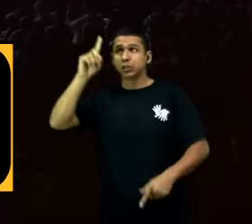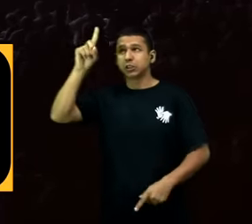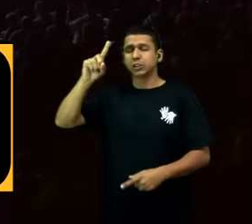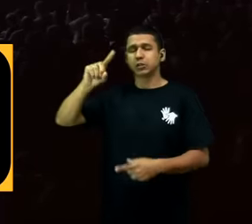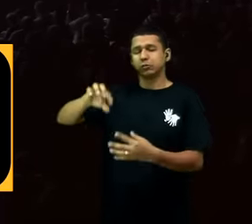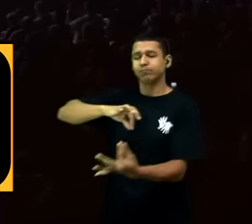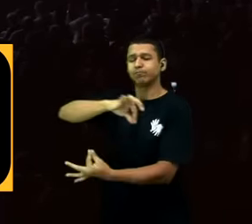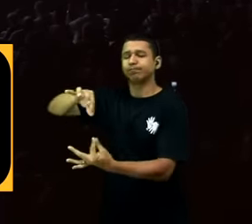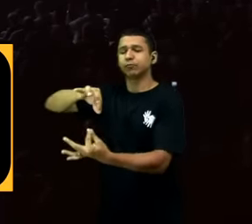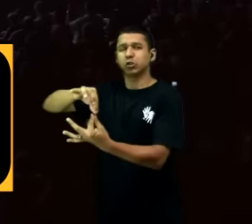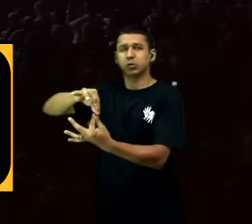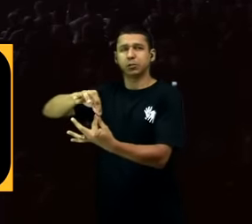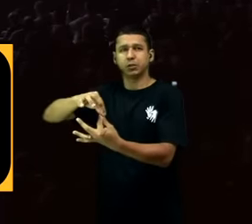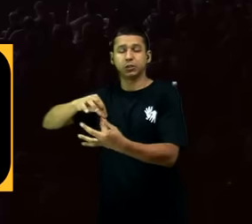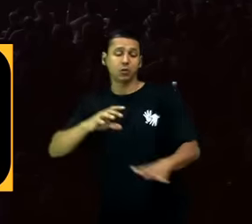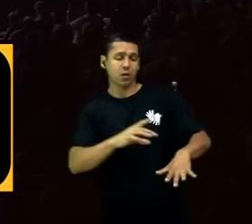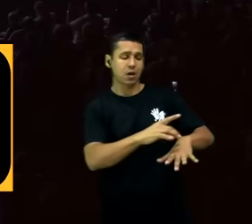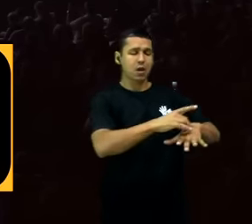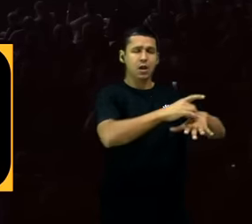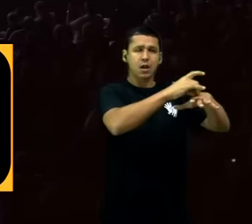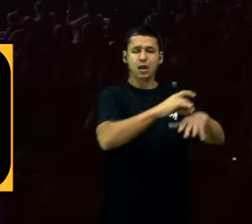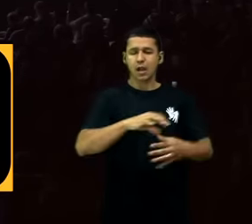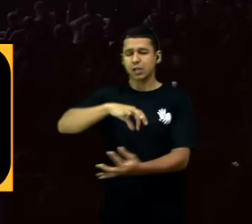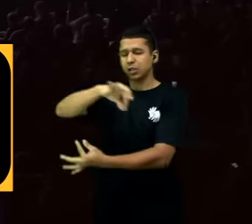Tudo que a gente tentar gerar na carne